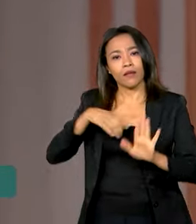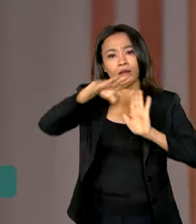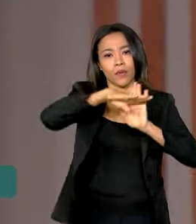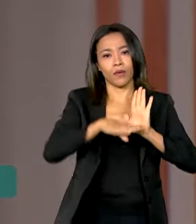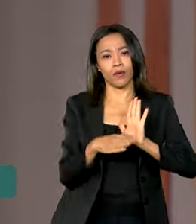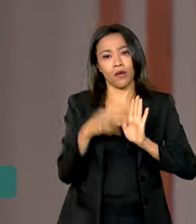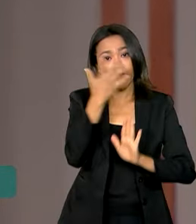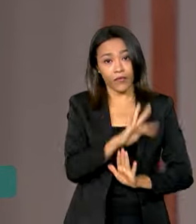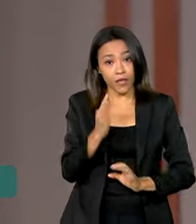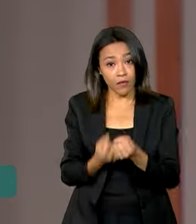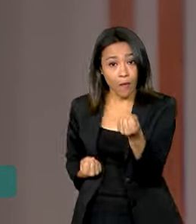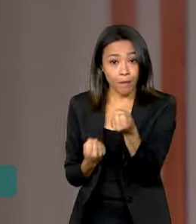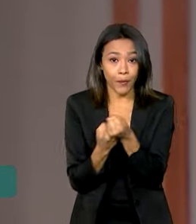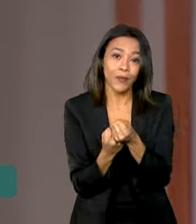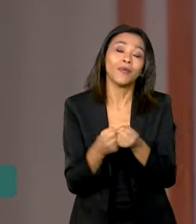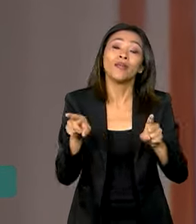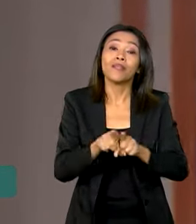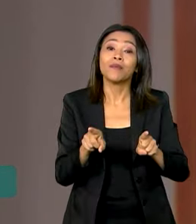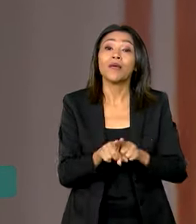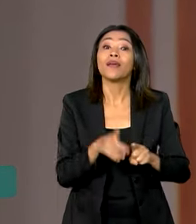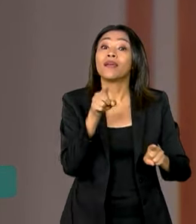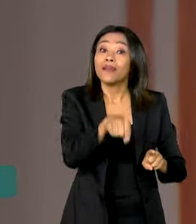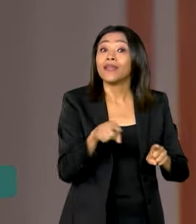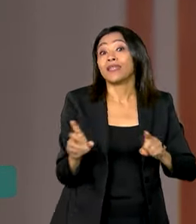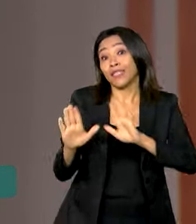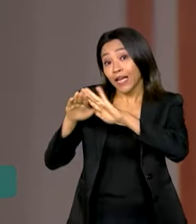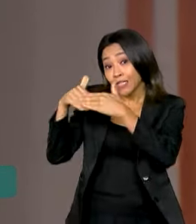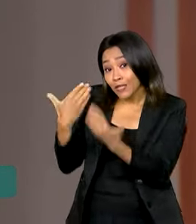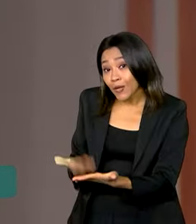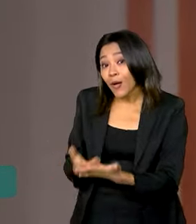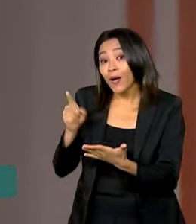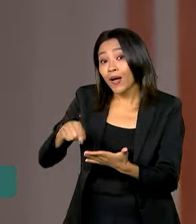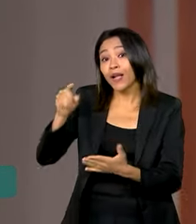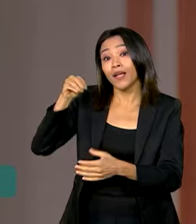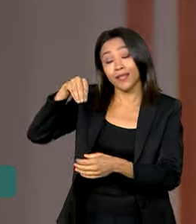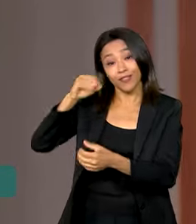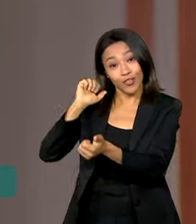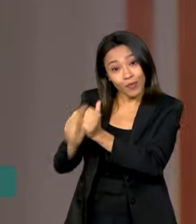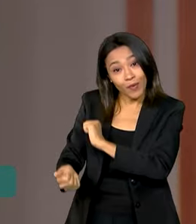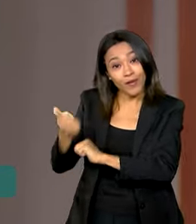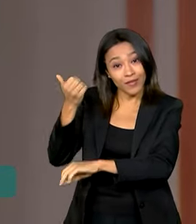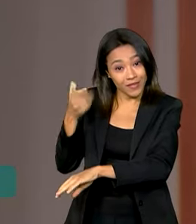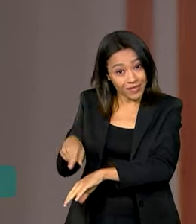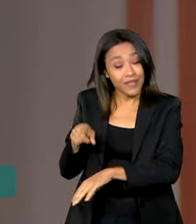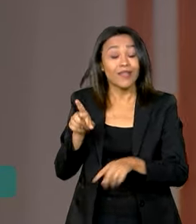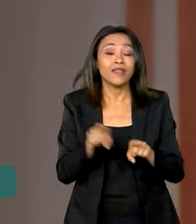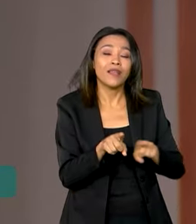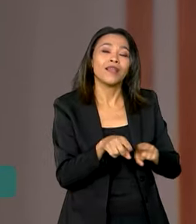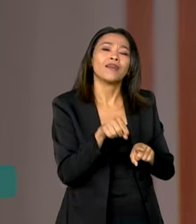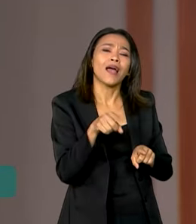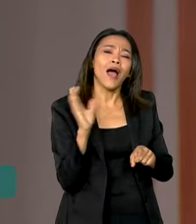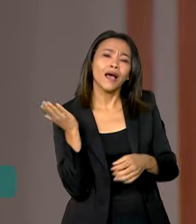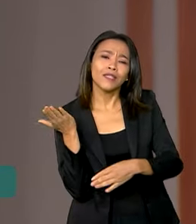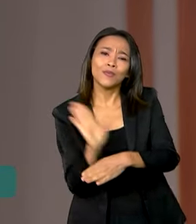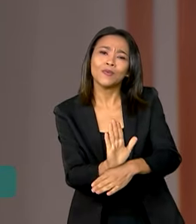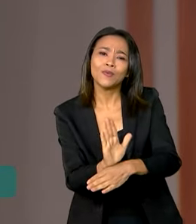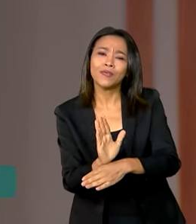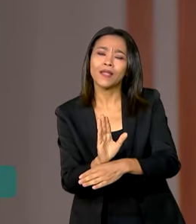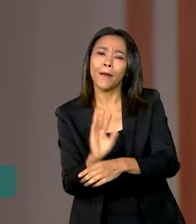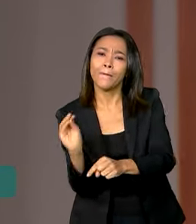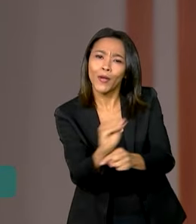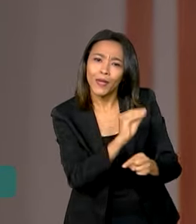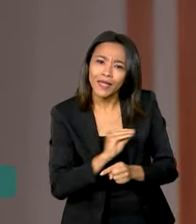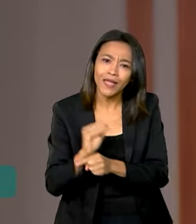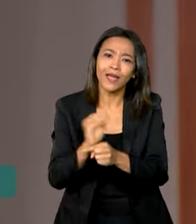atleta e o segundo tempo além de revelar talentos essas políticas protegem os jovens e ajudam a reduzir a